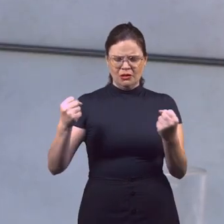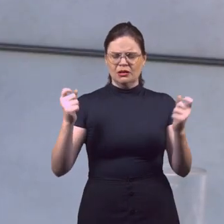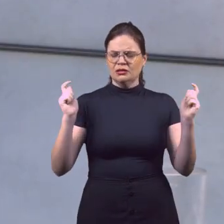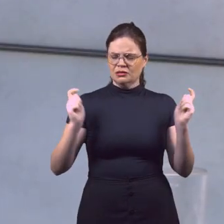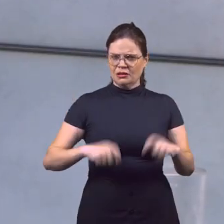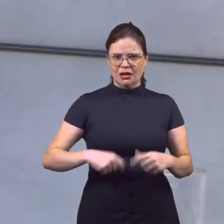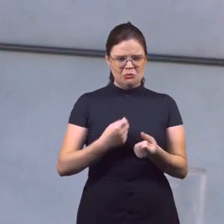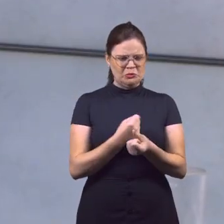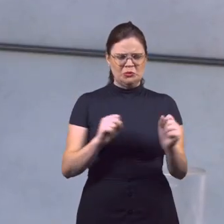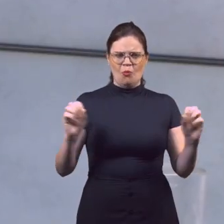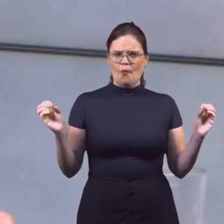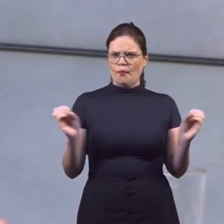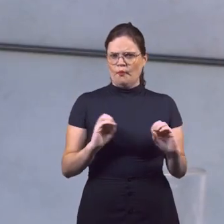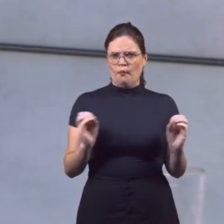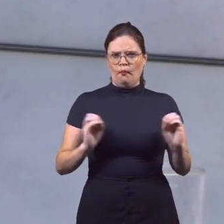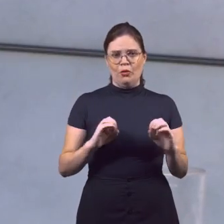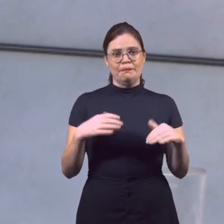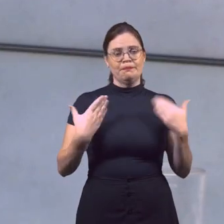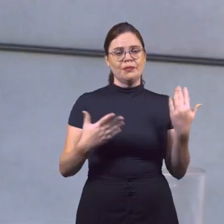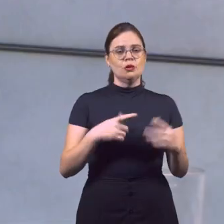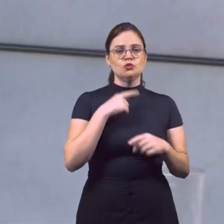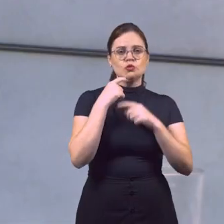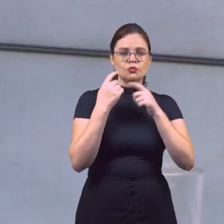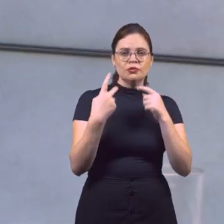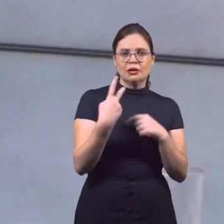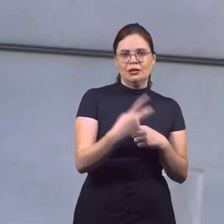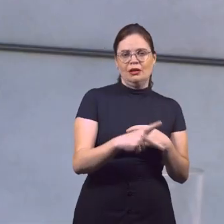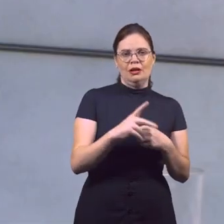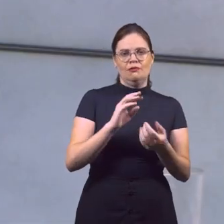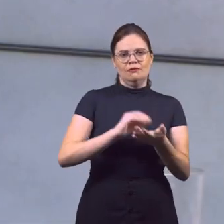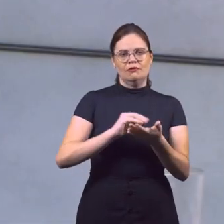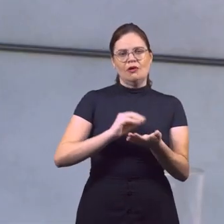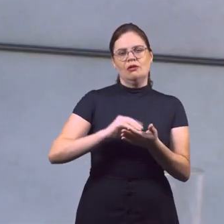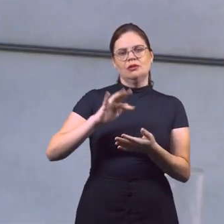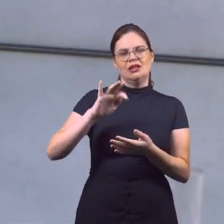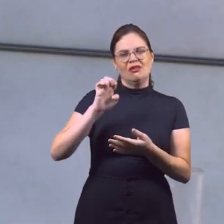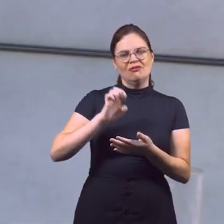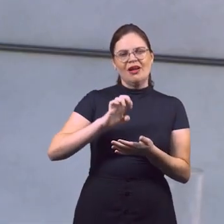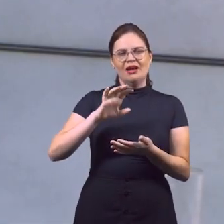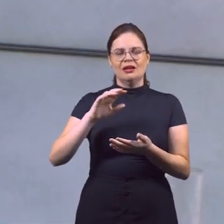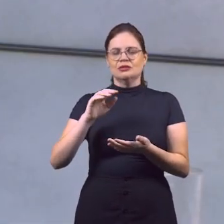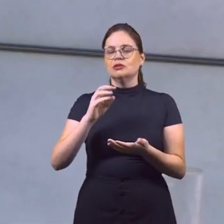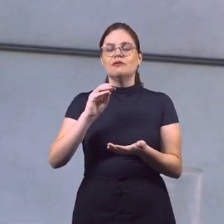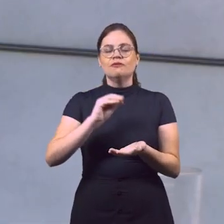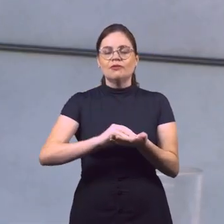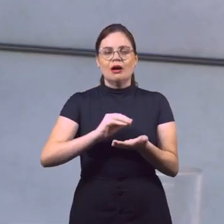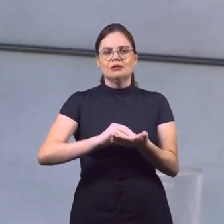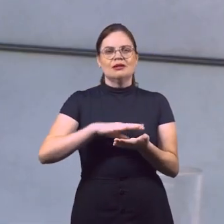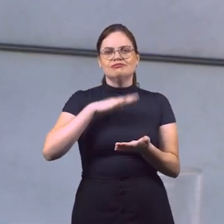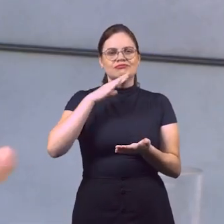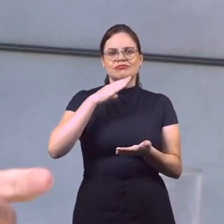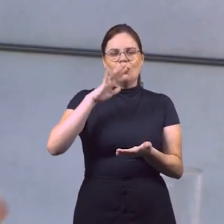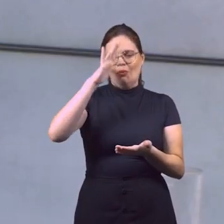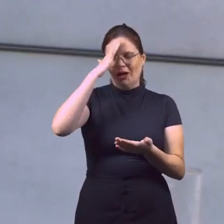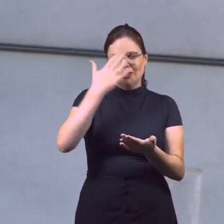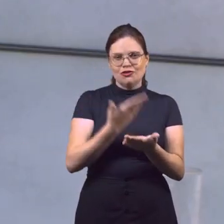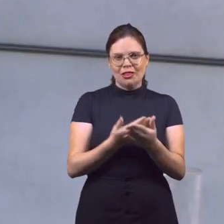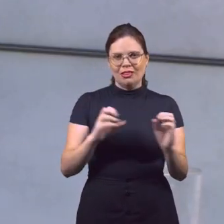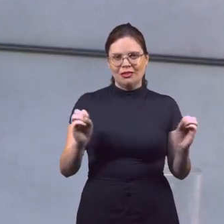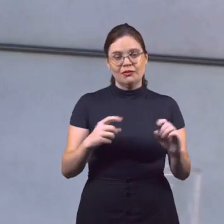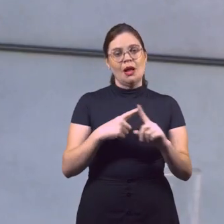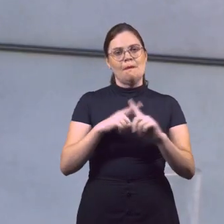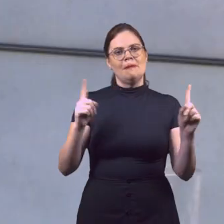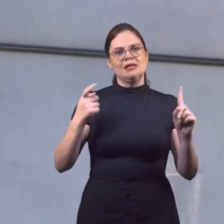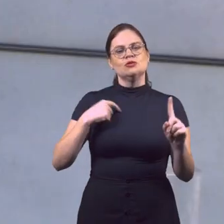sua incredulidade foi substituída pela fé e ela teve a oportunidade de ver a promessa de Deus se cumprir, né? Nos faz lembrar